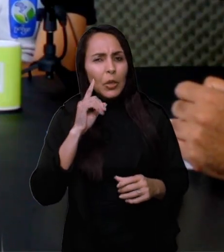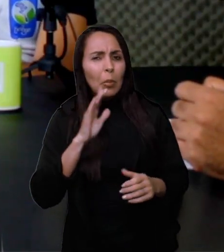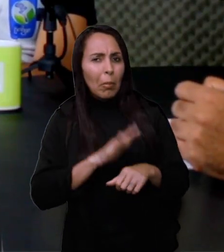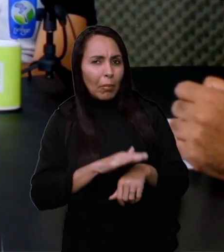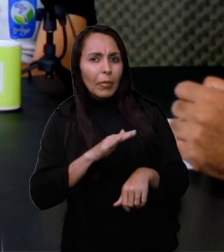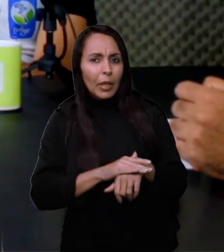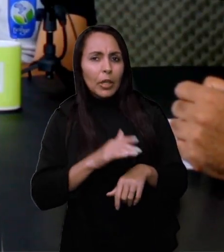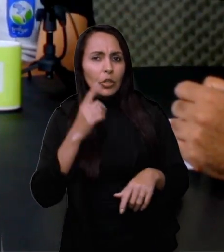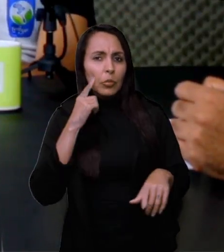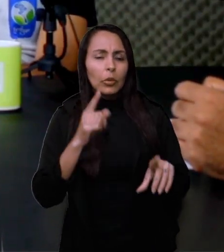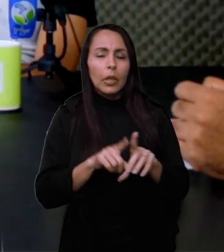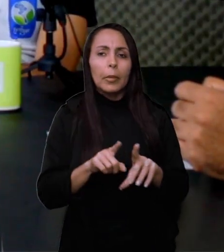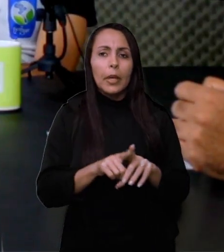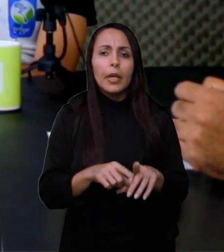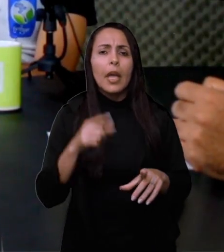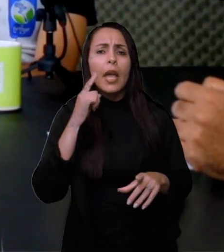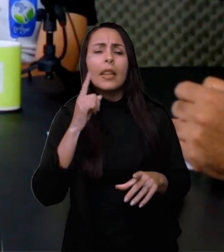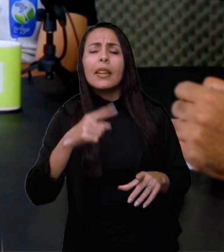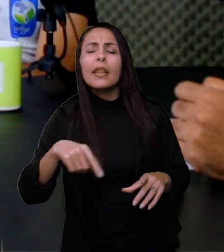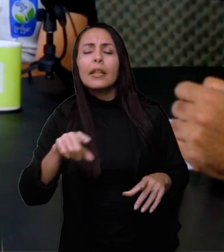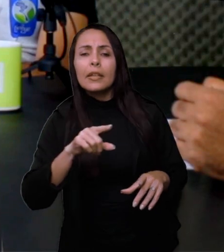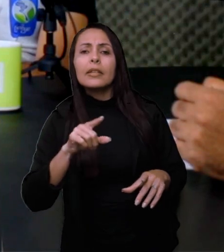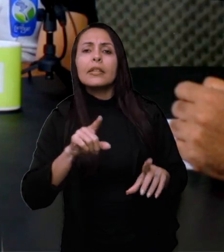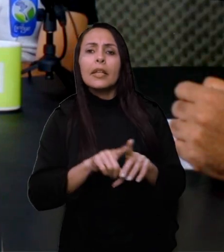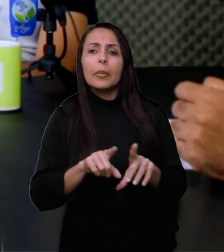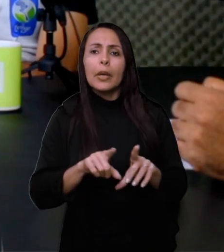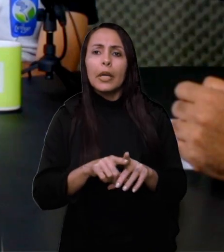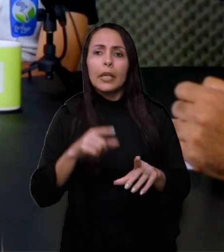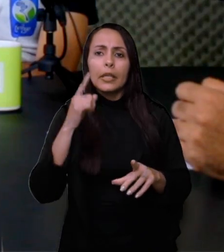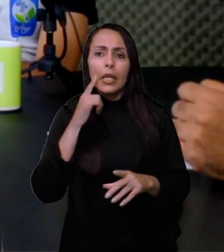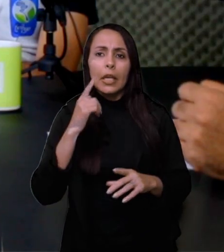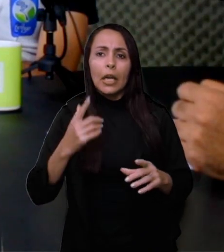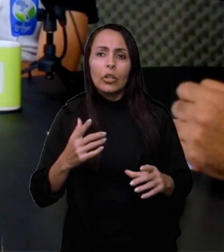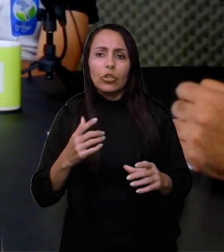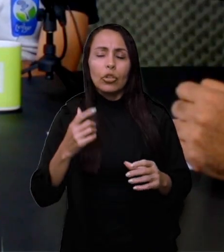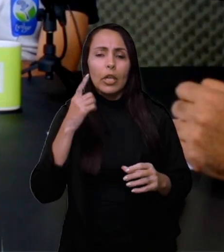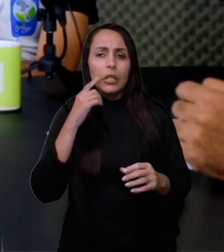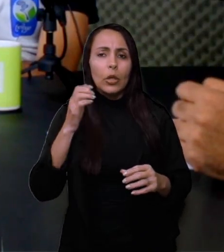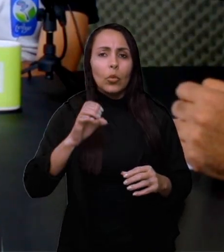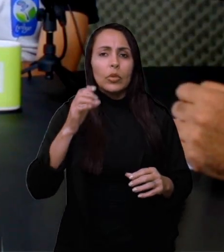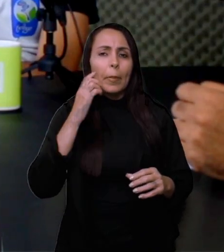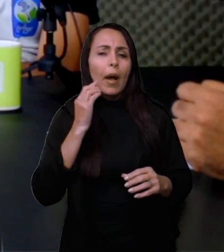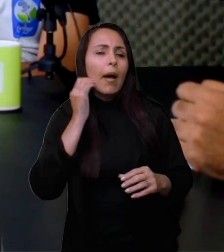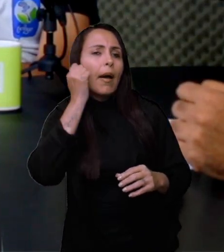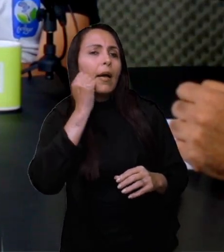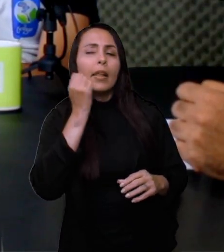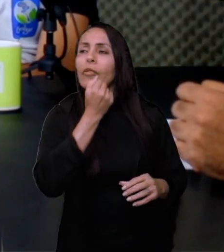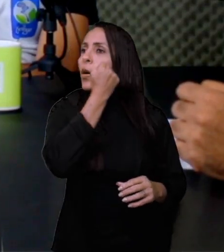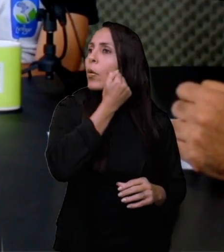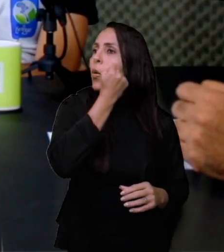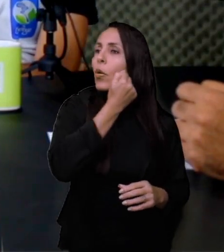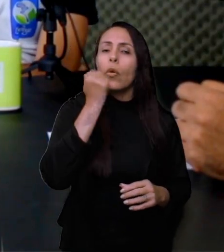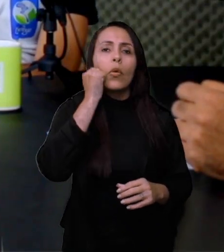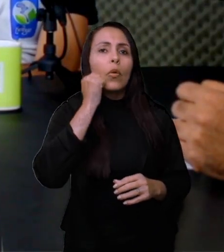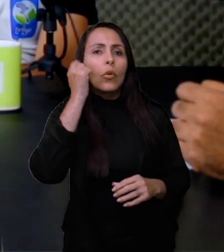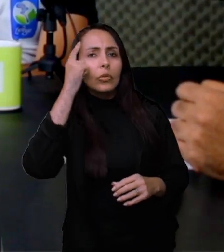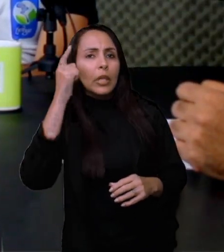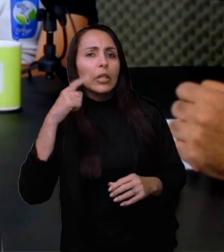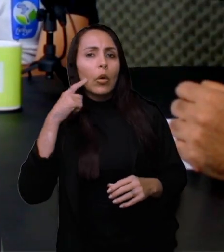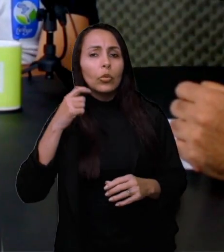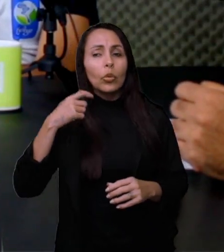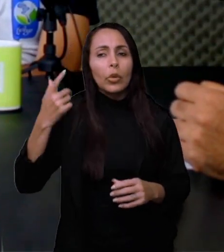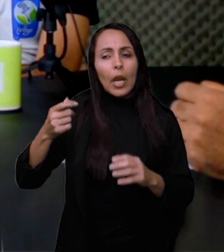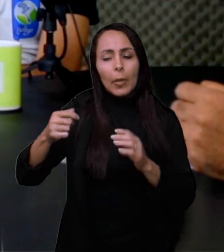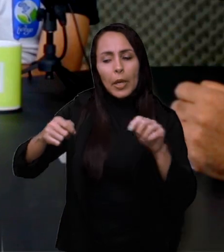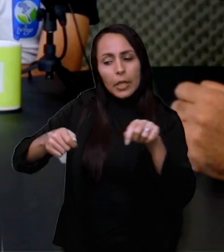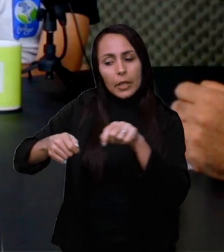a gente usa no carnaval, as esferas que tem nos esfoliantes que a gente usa para lavar o rosto. Tem naqueles cremes dentais